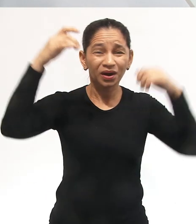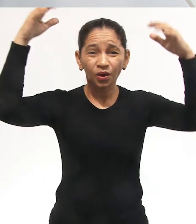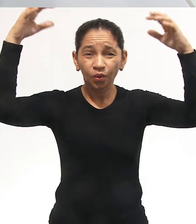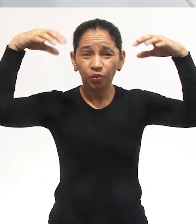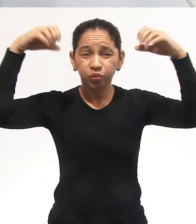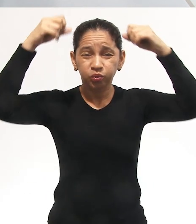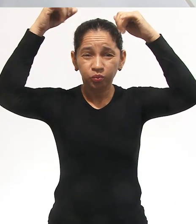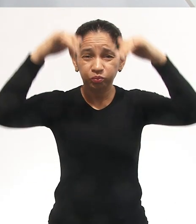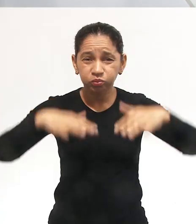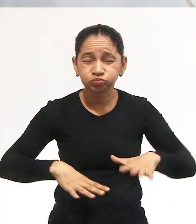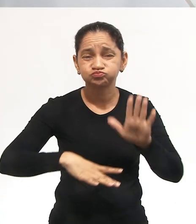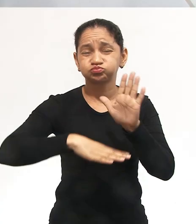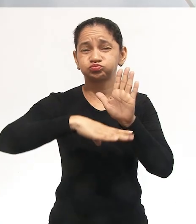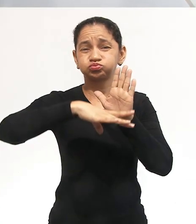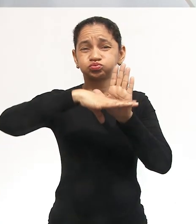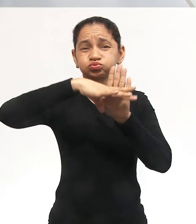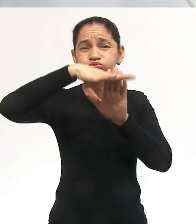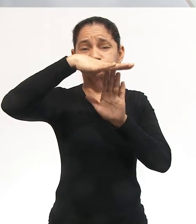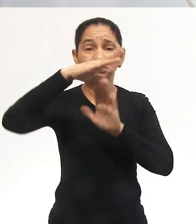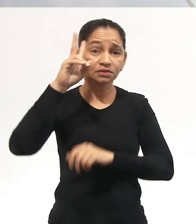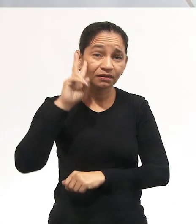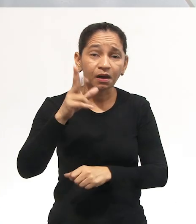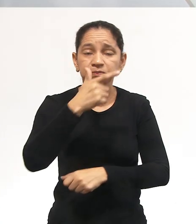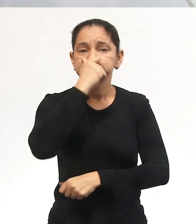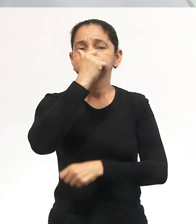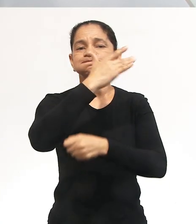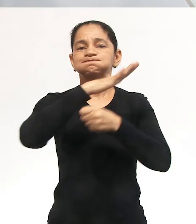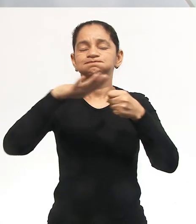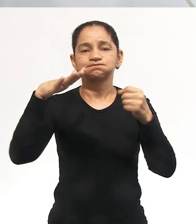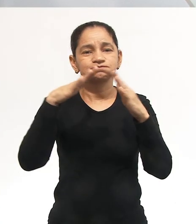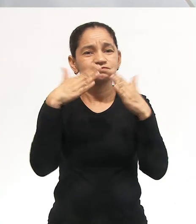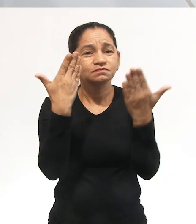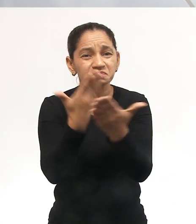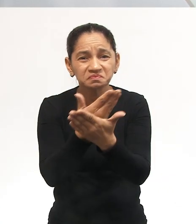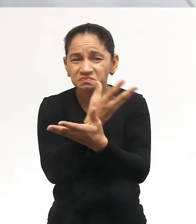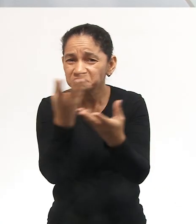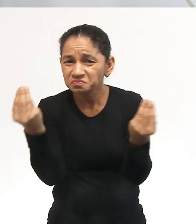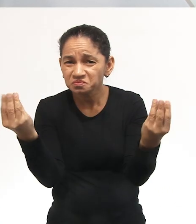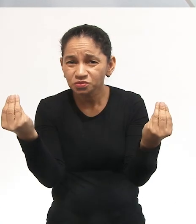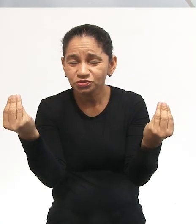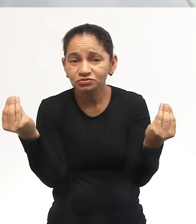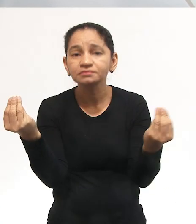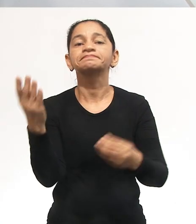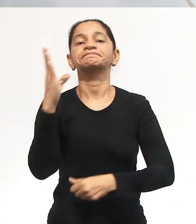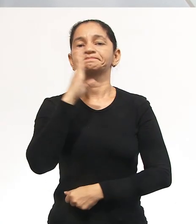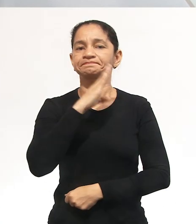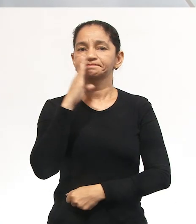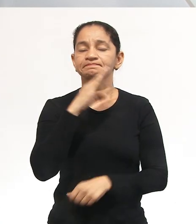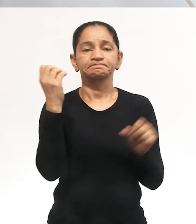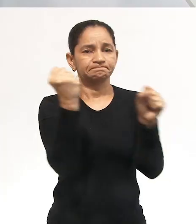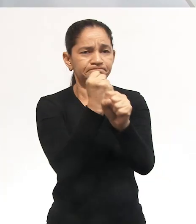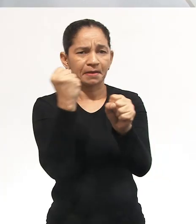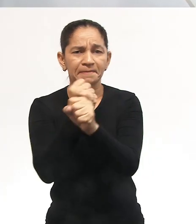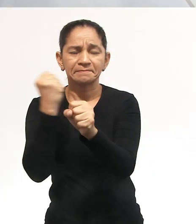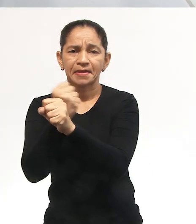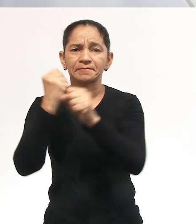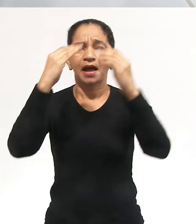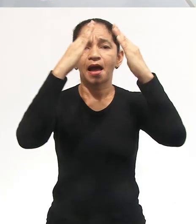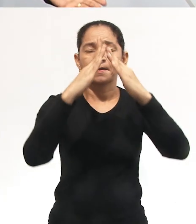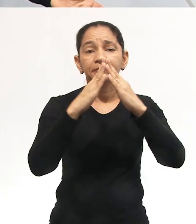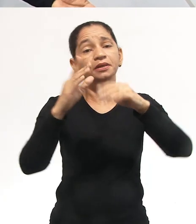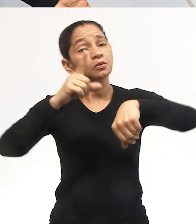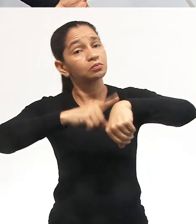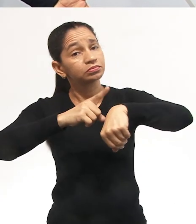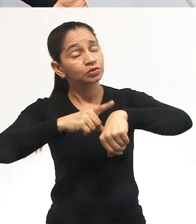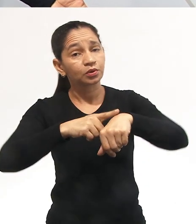enchente, aquelas despesas que aconteceram lá, com a construção de abrigos temporários, obras públicas,